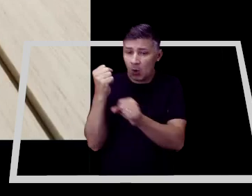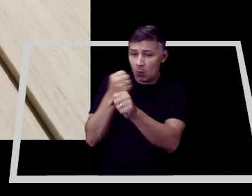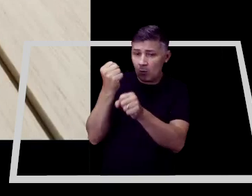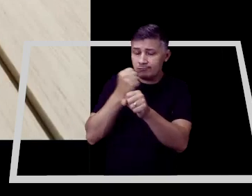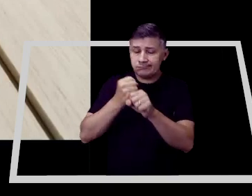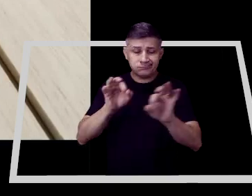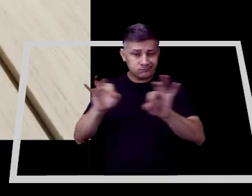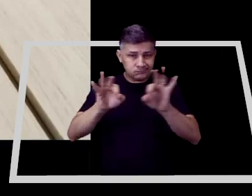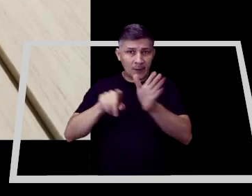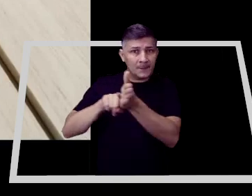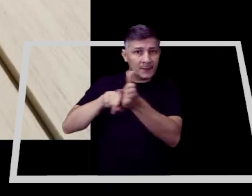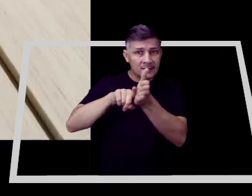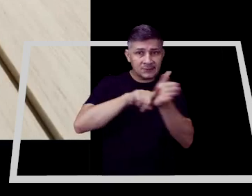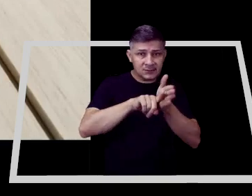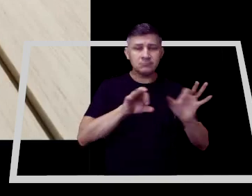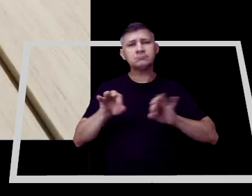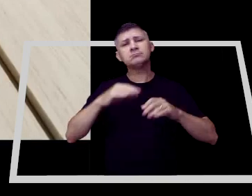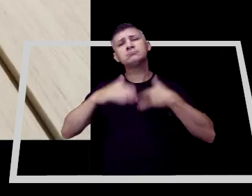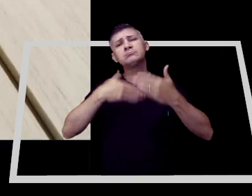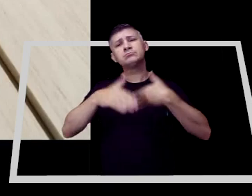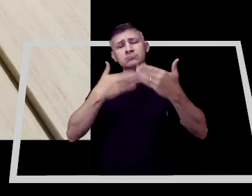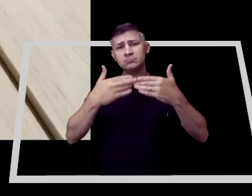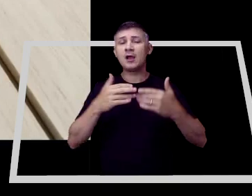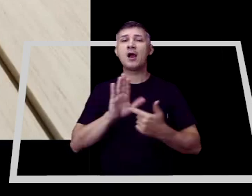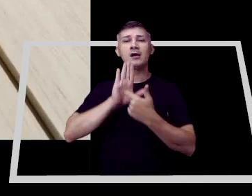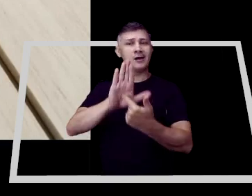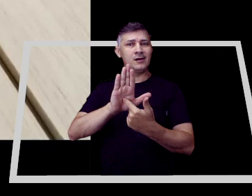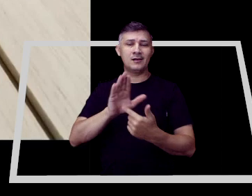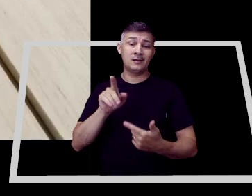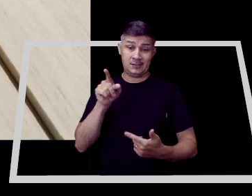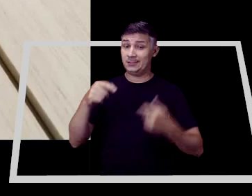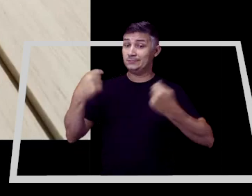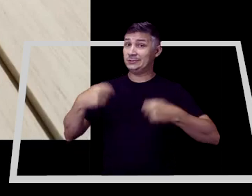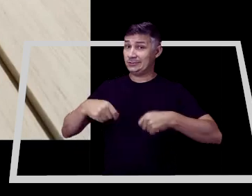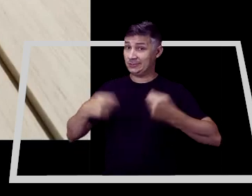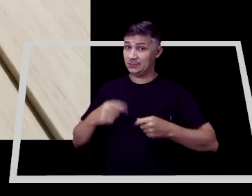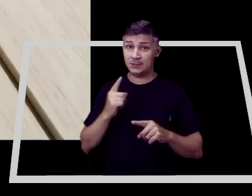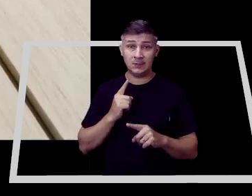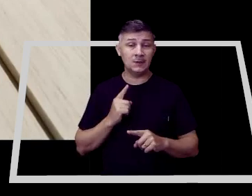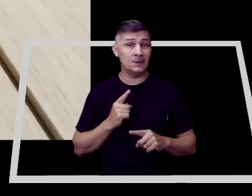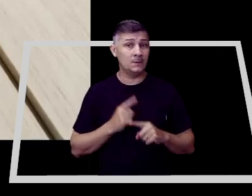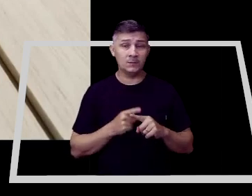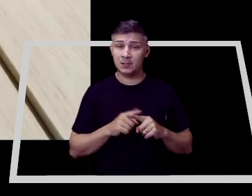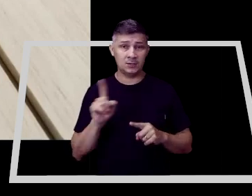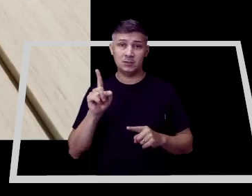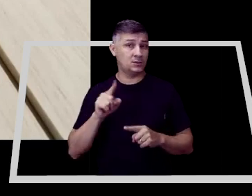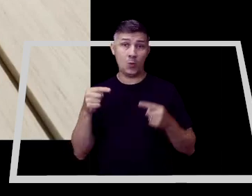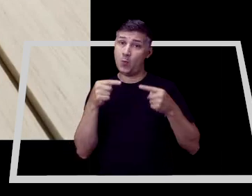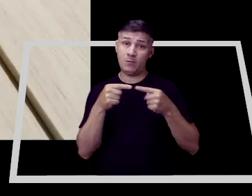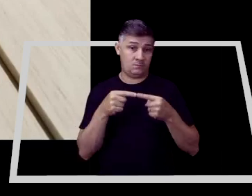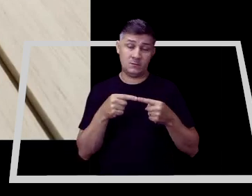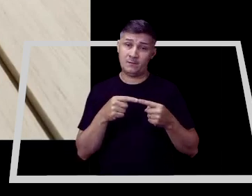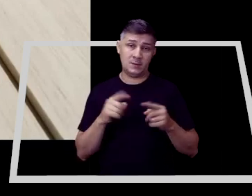constituir essa infraestrutura de pesquisa, que acabou depois se revelando necessária, apesar de não